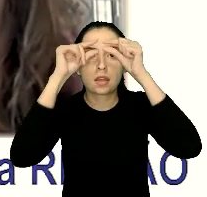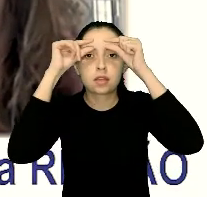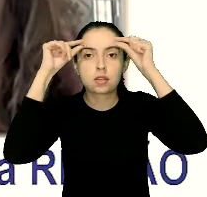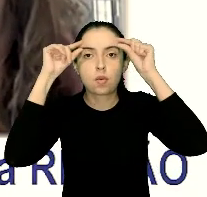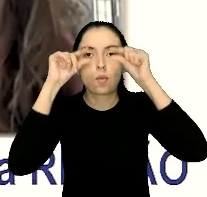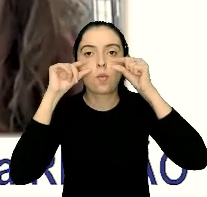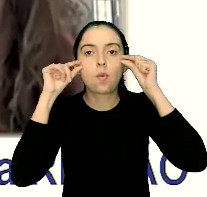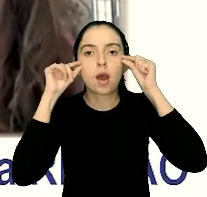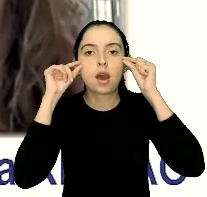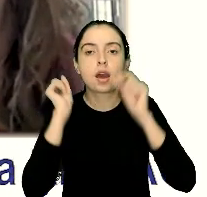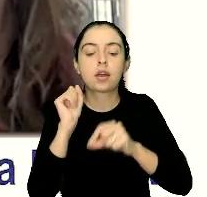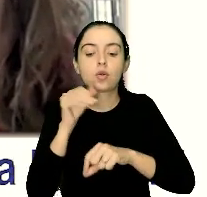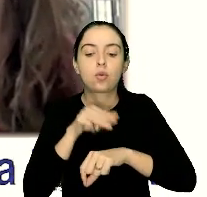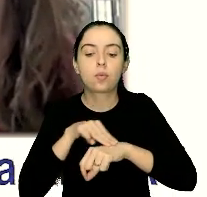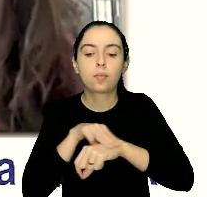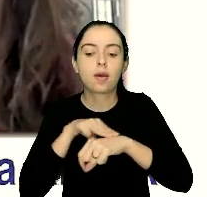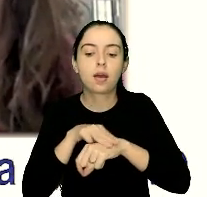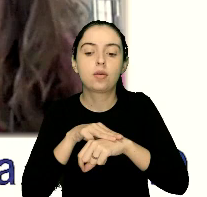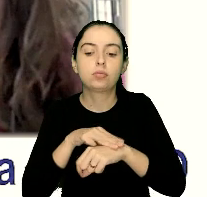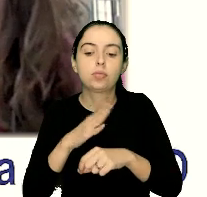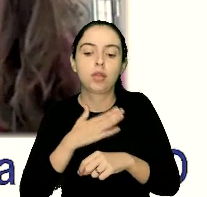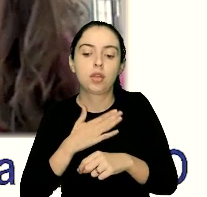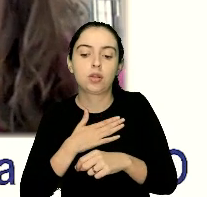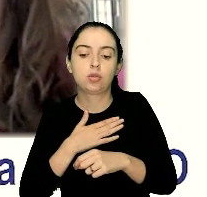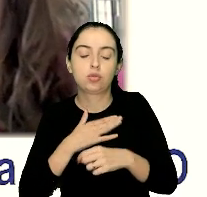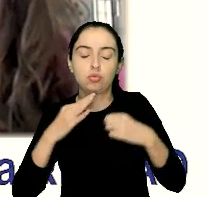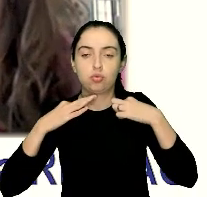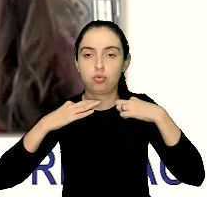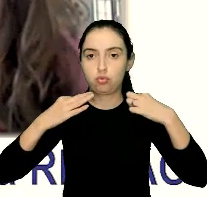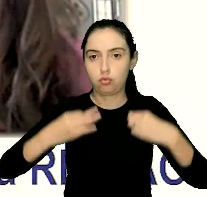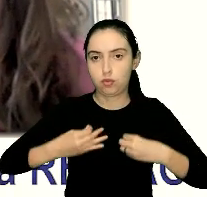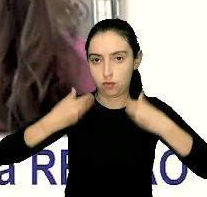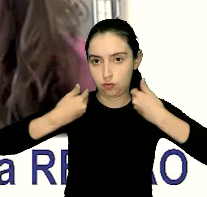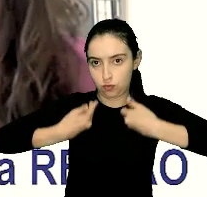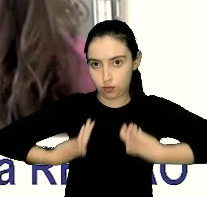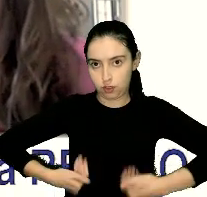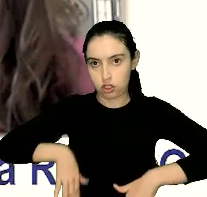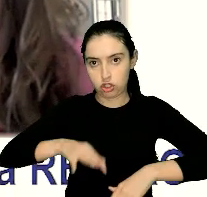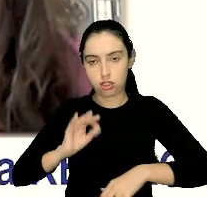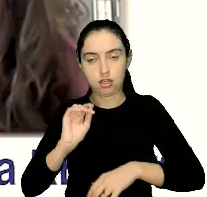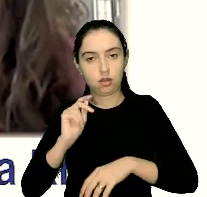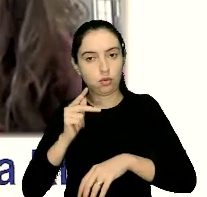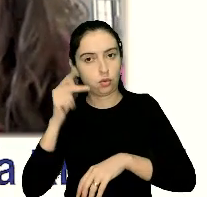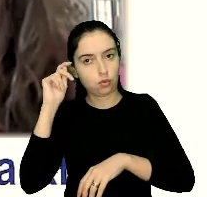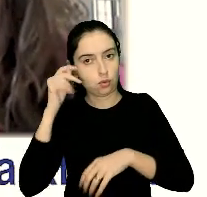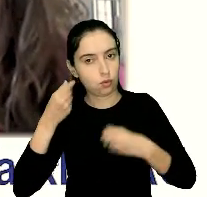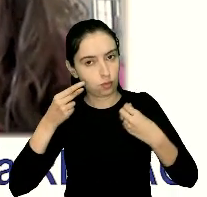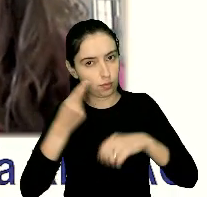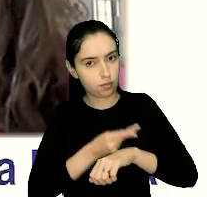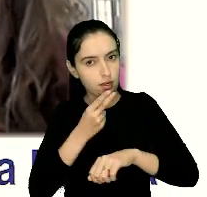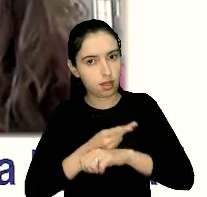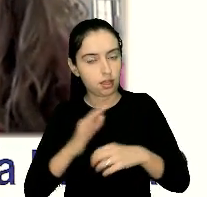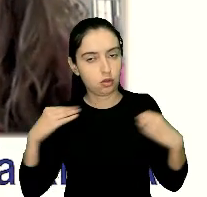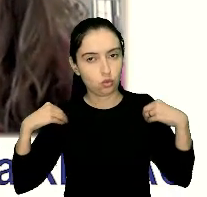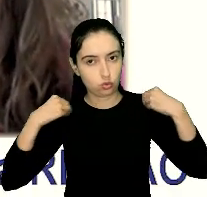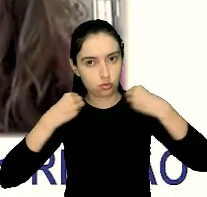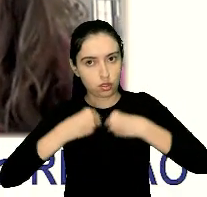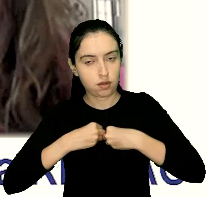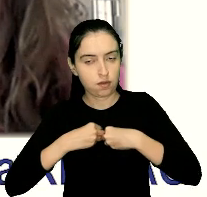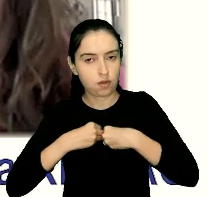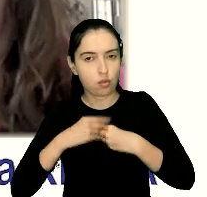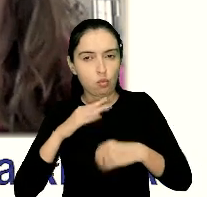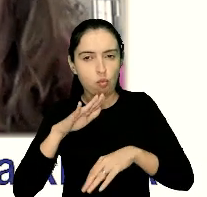eu estou vestindo vestido preto, um casaco com tons verdes e branco, porque está frio aqui em